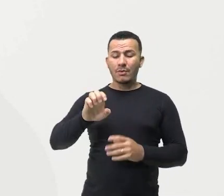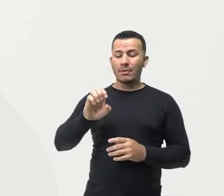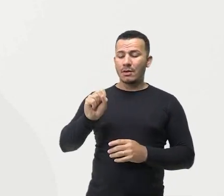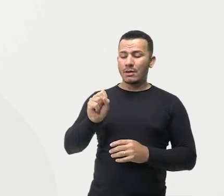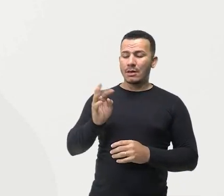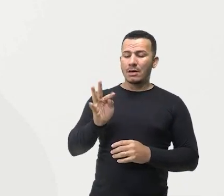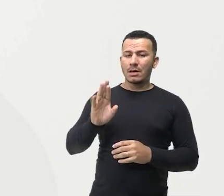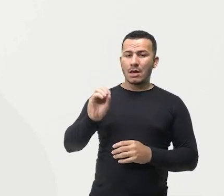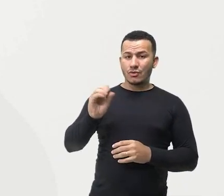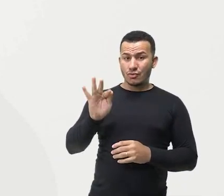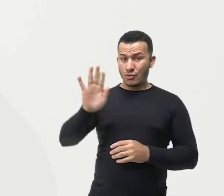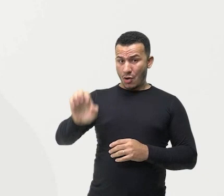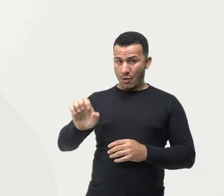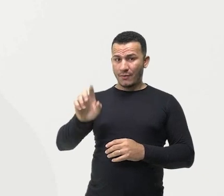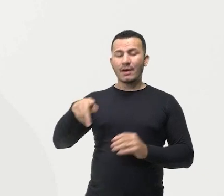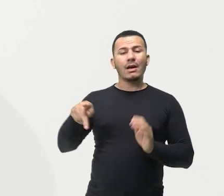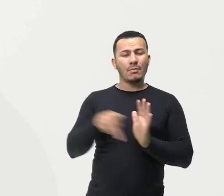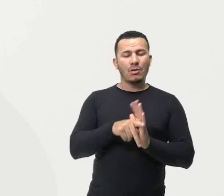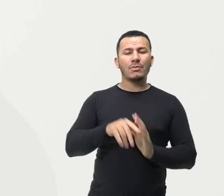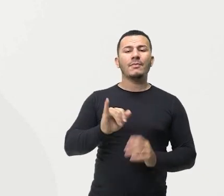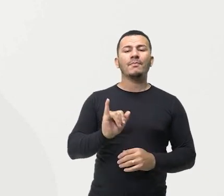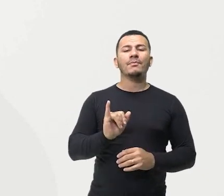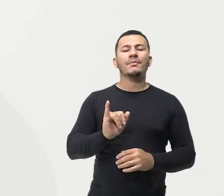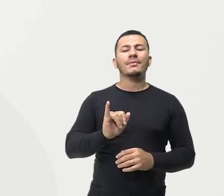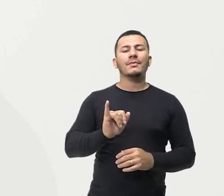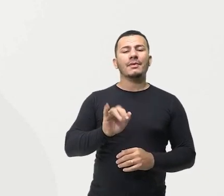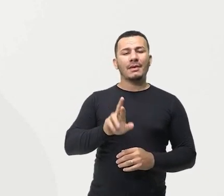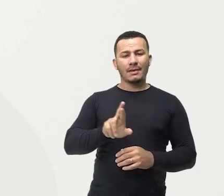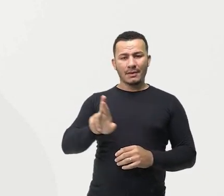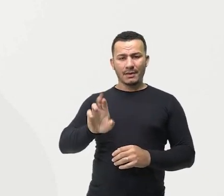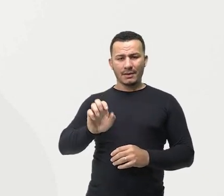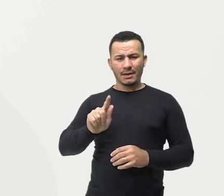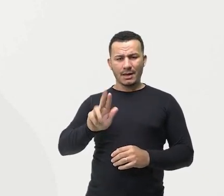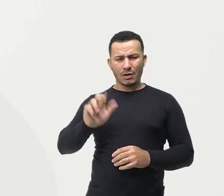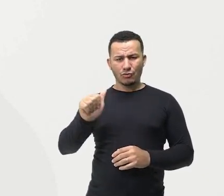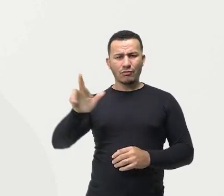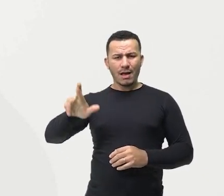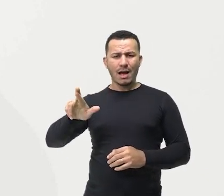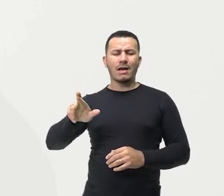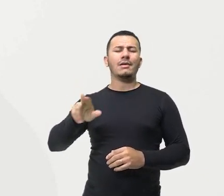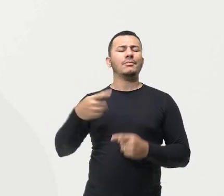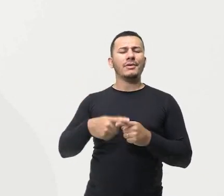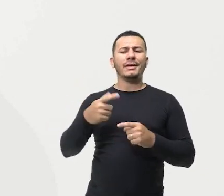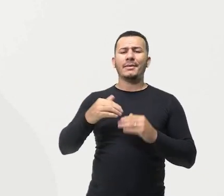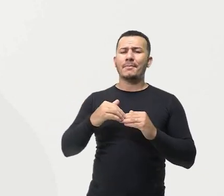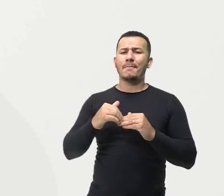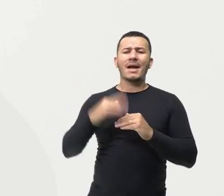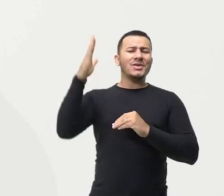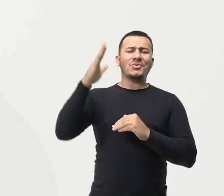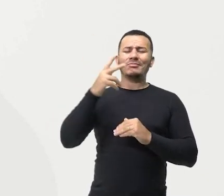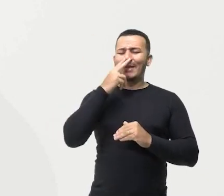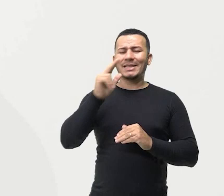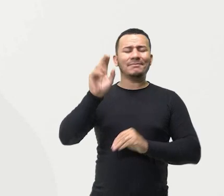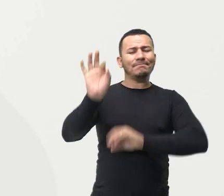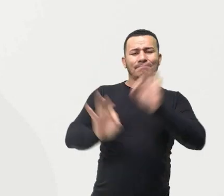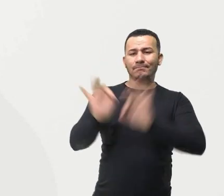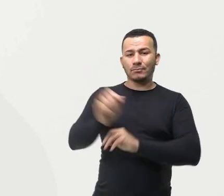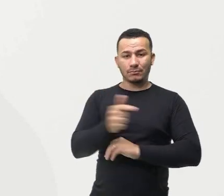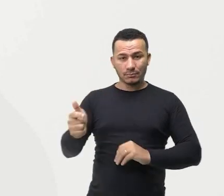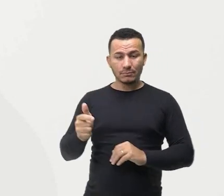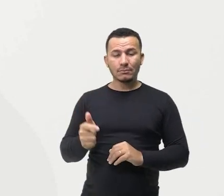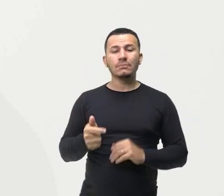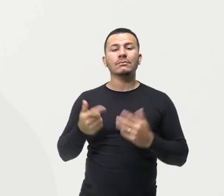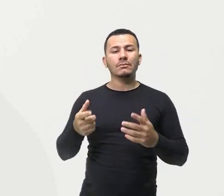vamos chamar na literatura de irregular, certo? Quando tem mais de 10 versos. E observem que